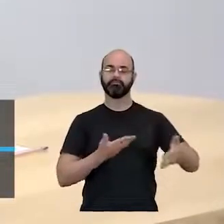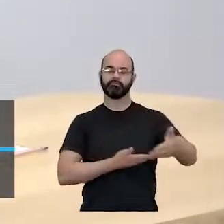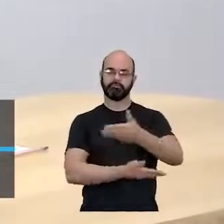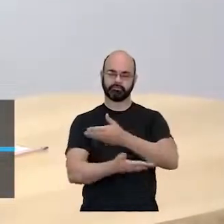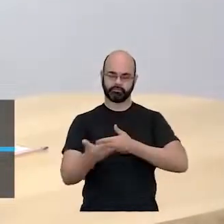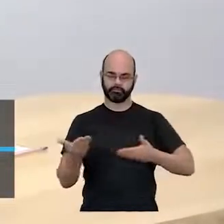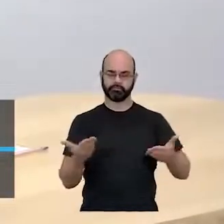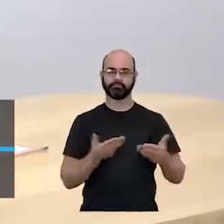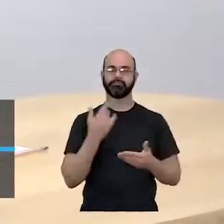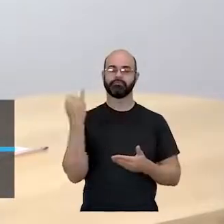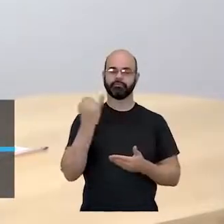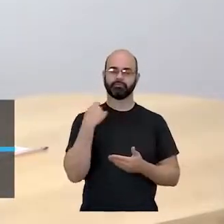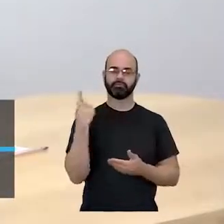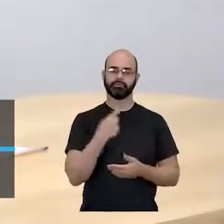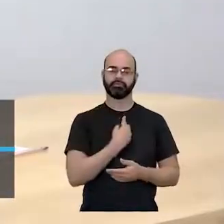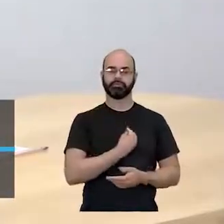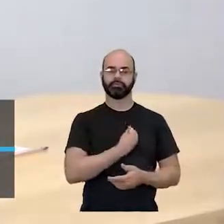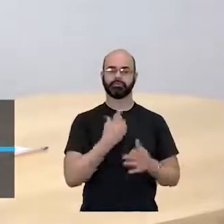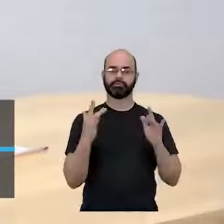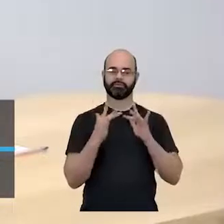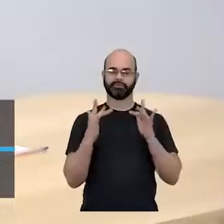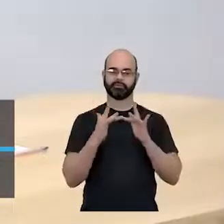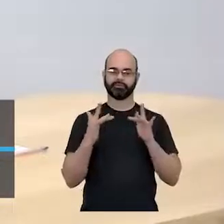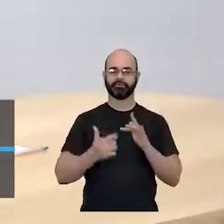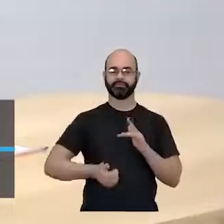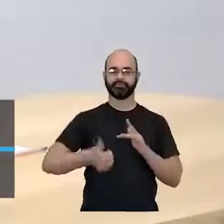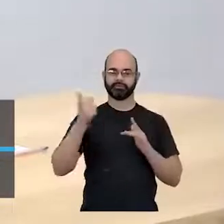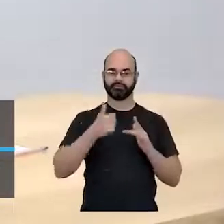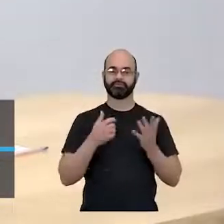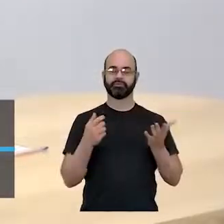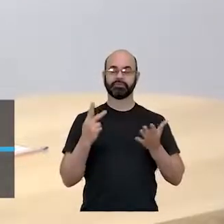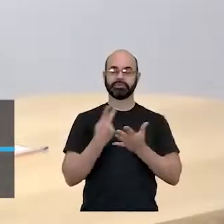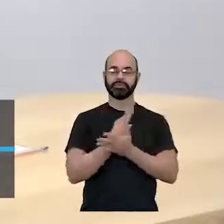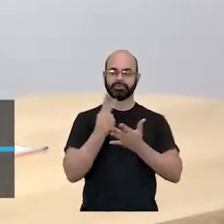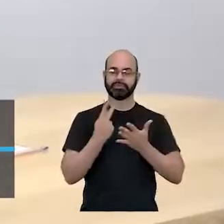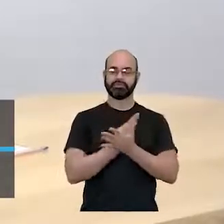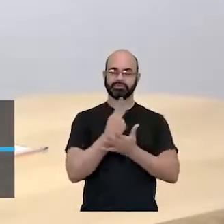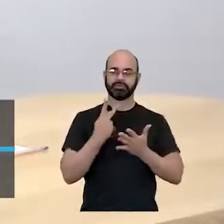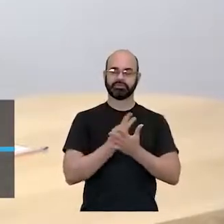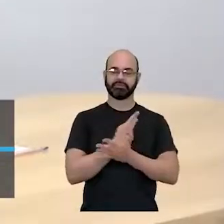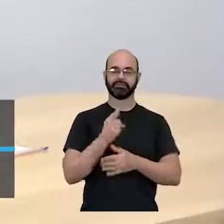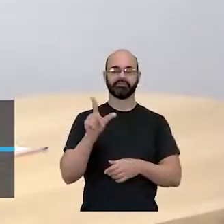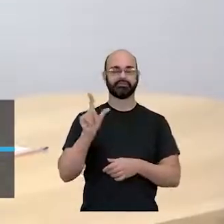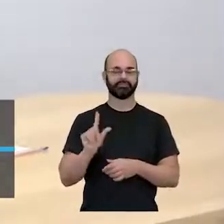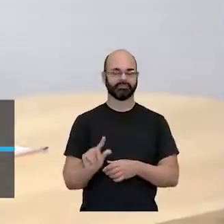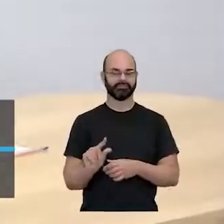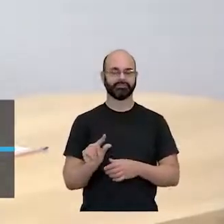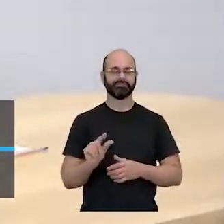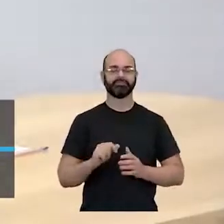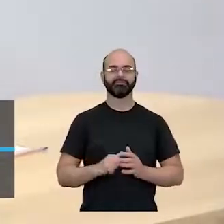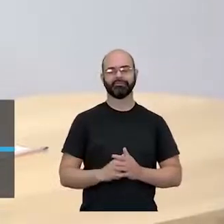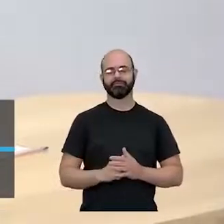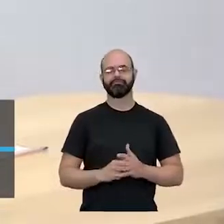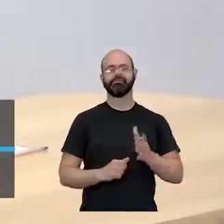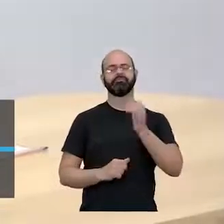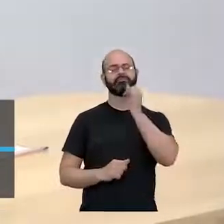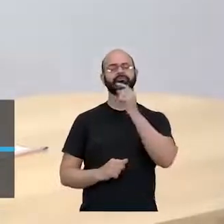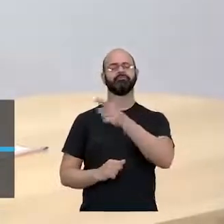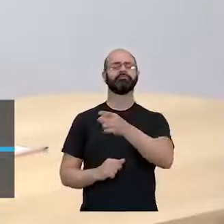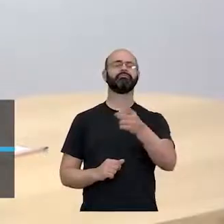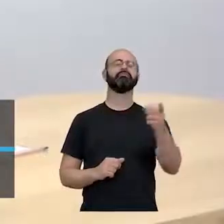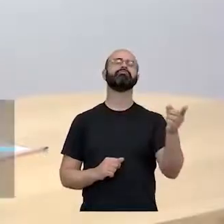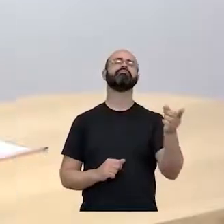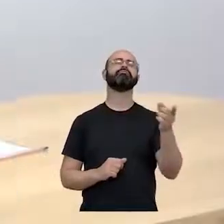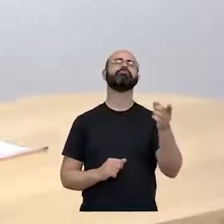conseguir conviver melhor e não ter tantos atritos aí. Então, alguém aí poderia dar um exemplo